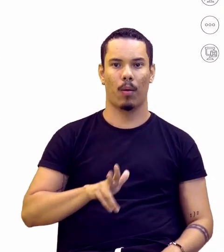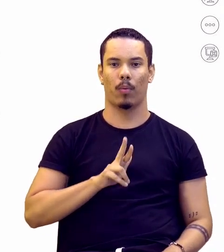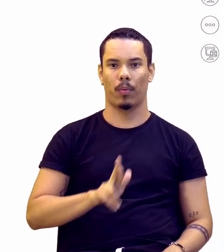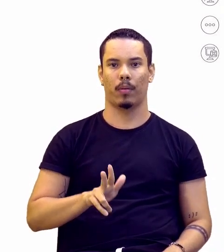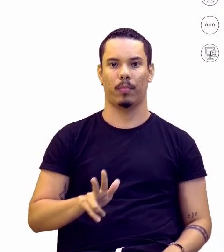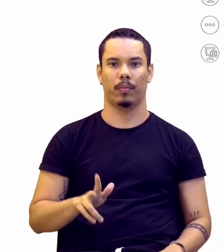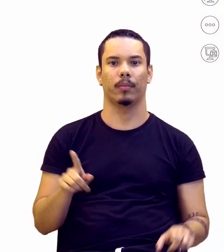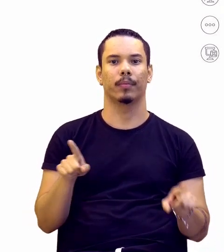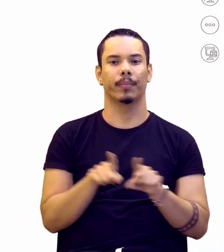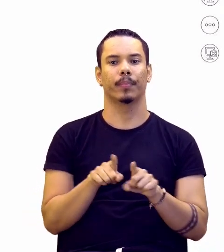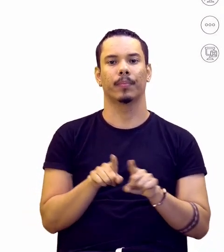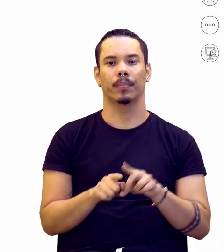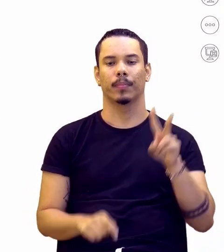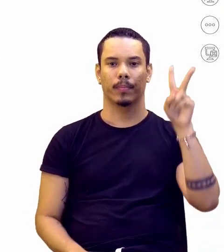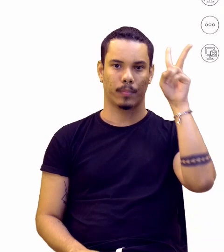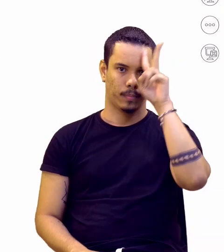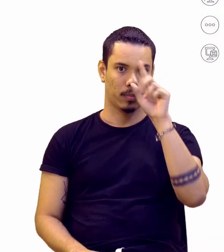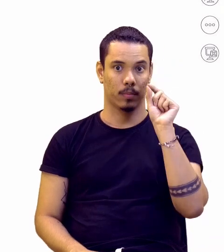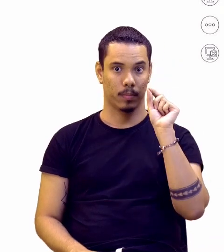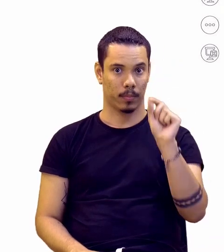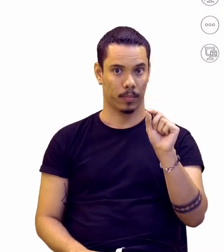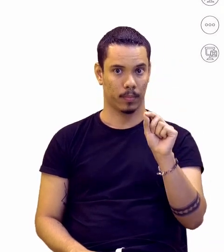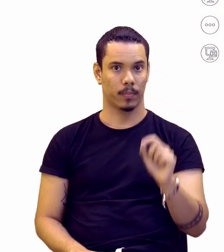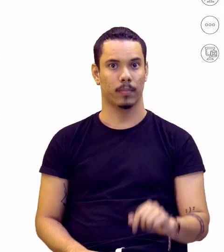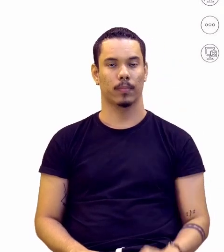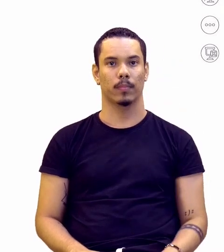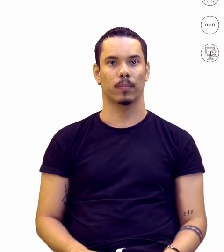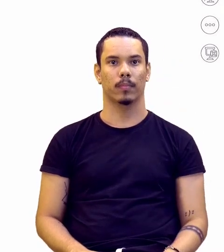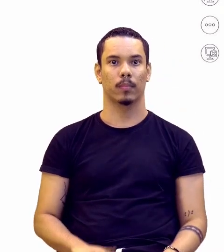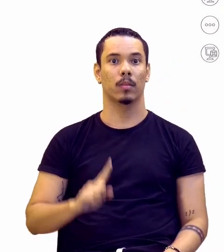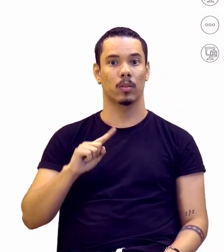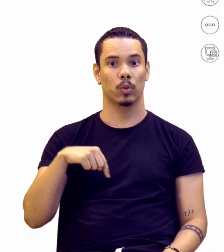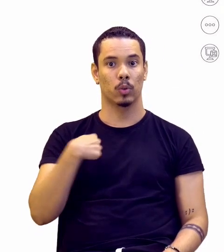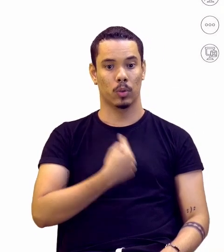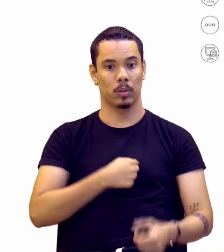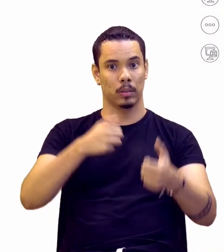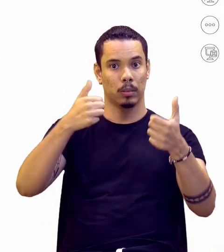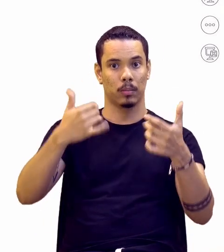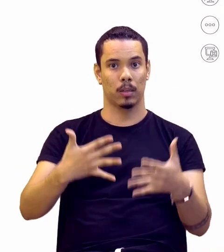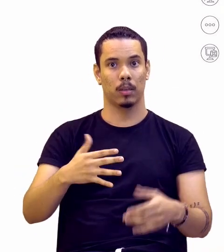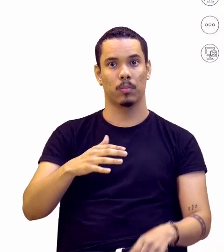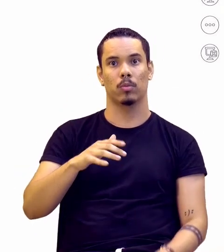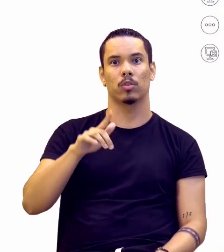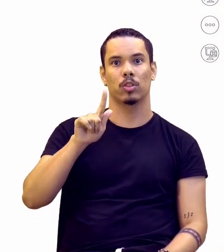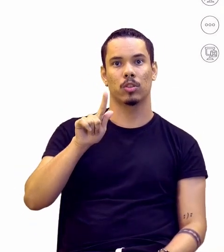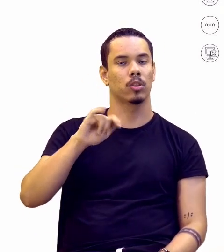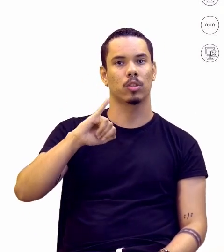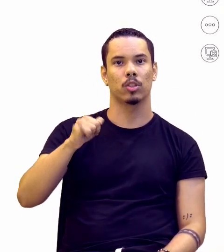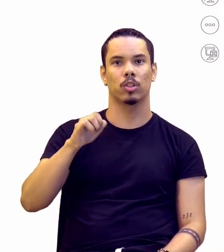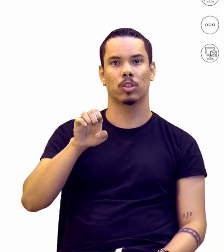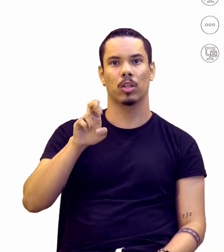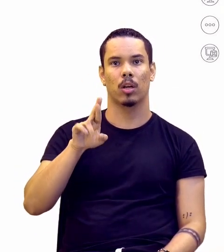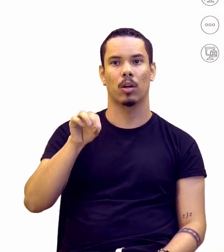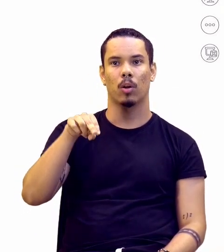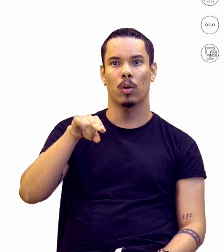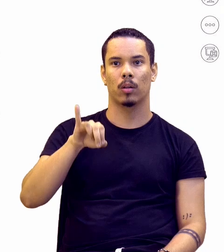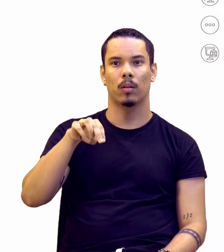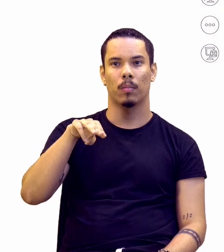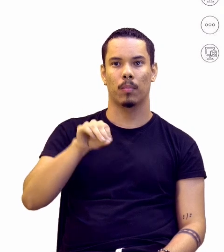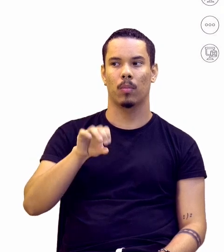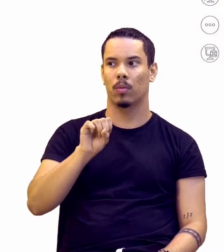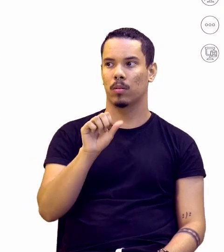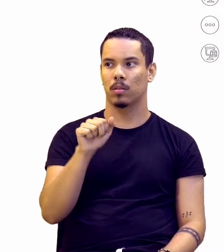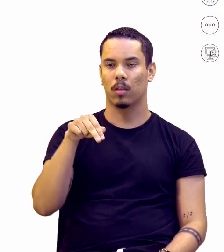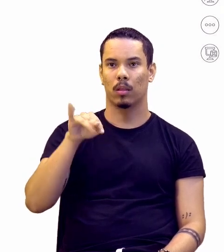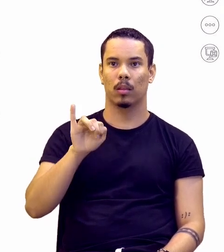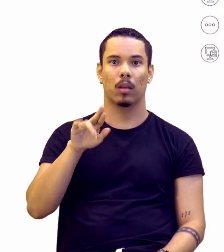também lembra que nós falamos de Jerônimo Santana, mas eu falei só de